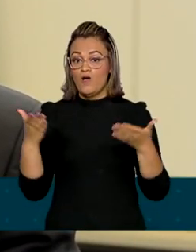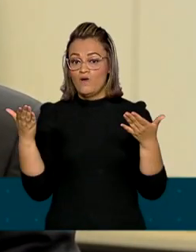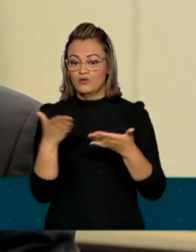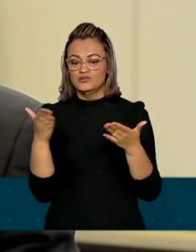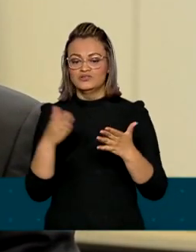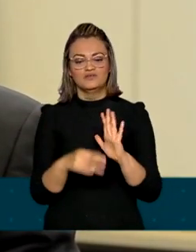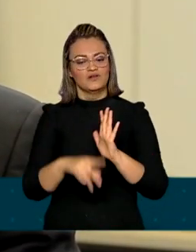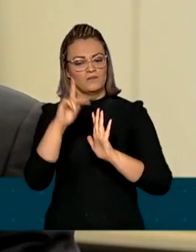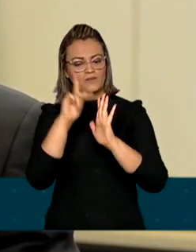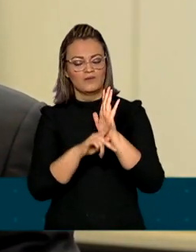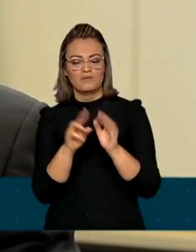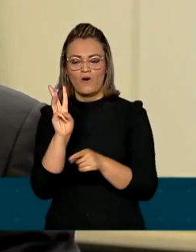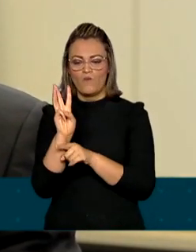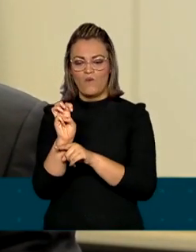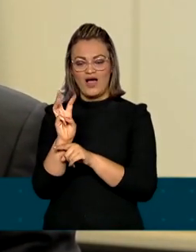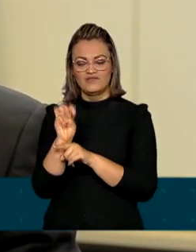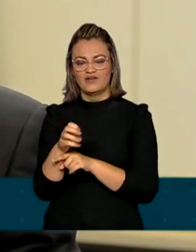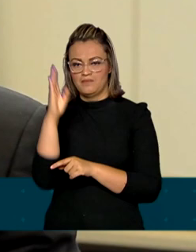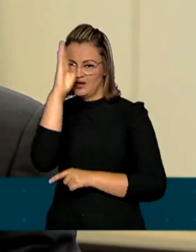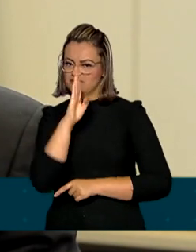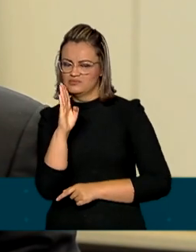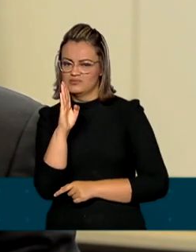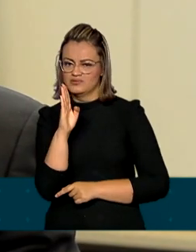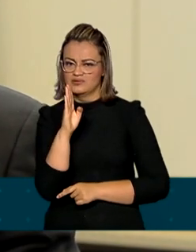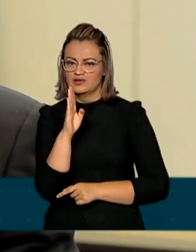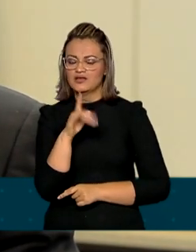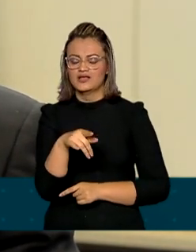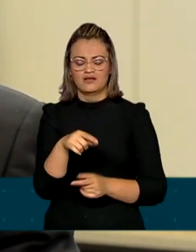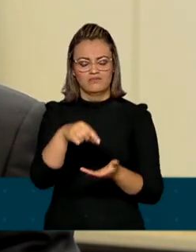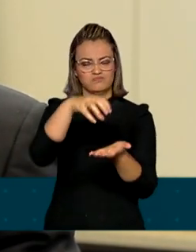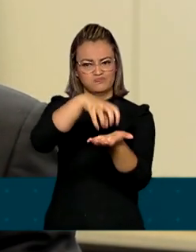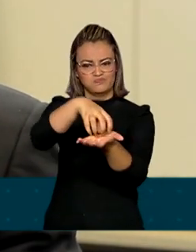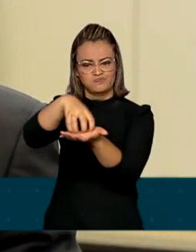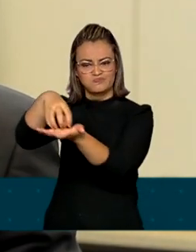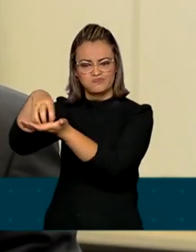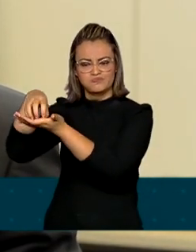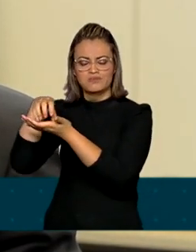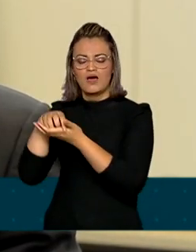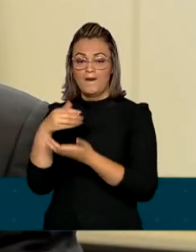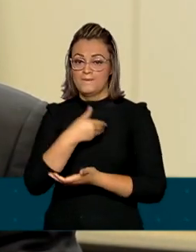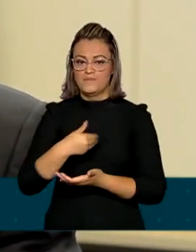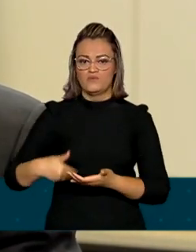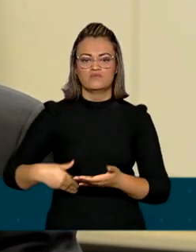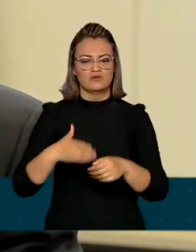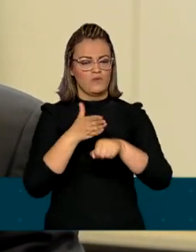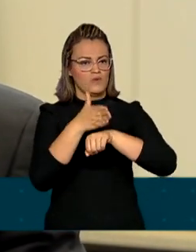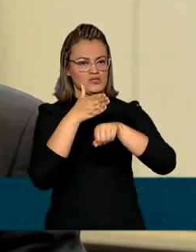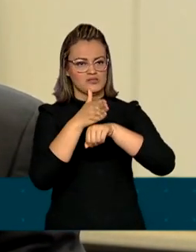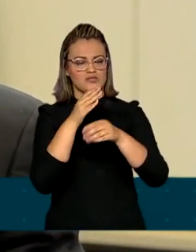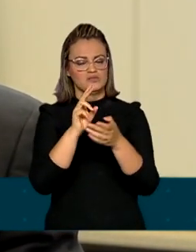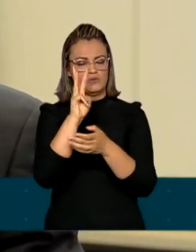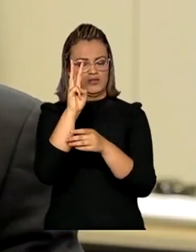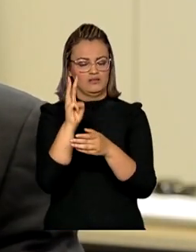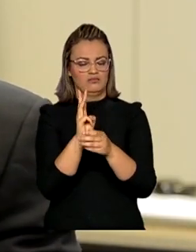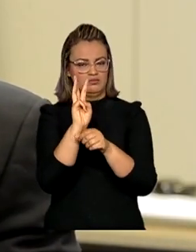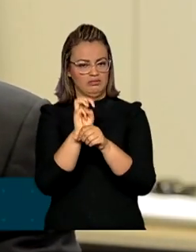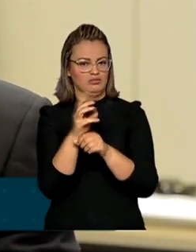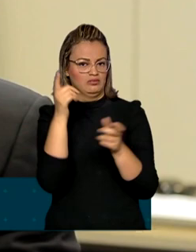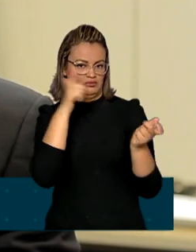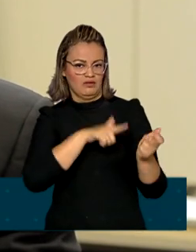programa Wi-Fi Brasil, em que nós colocamos pontos de acesso públicos à internet em vários locais,